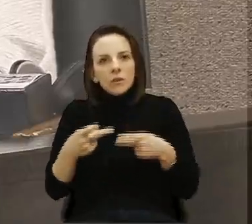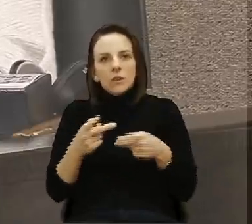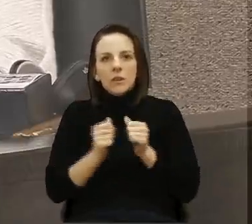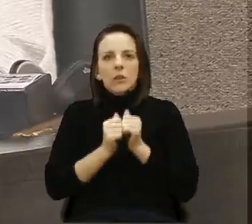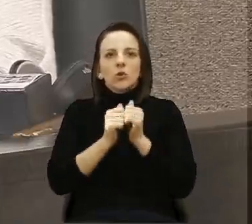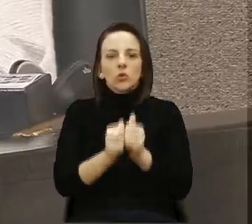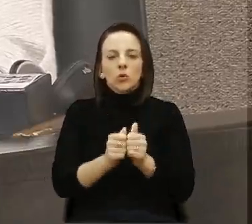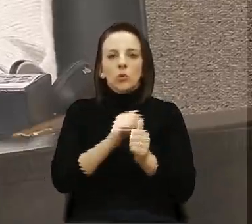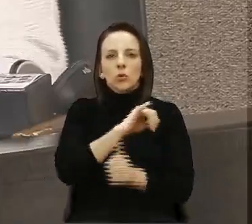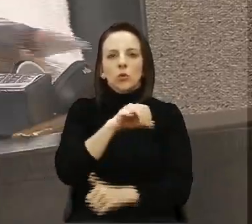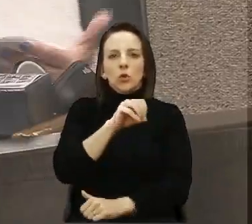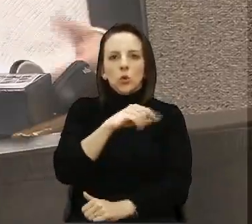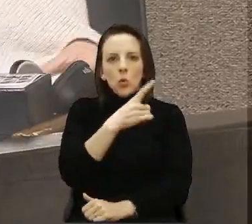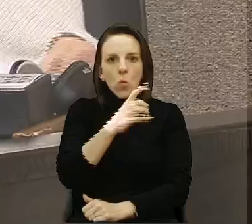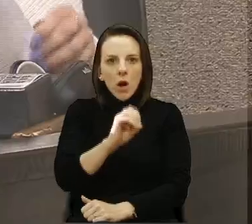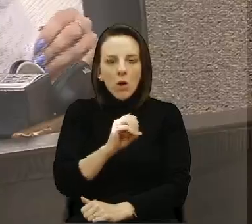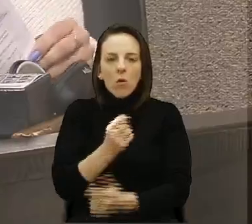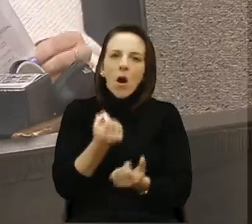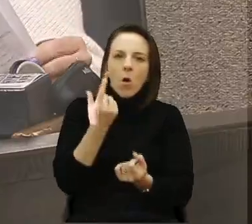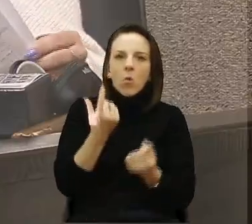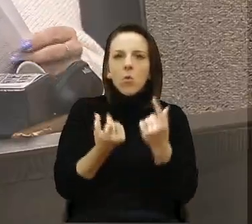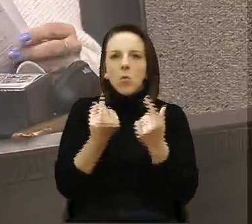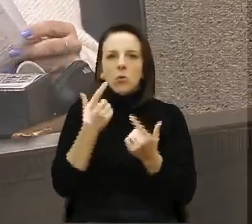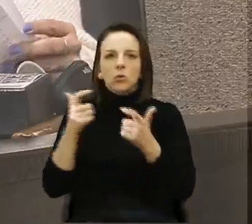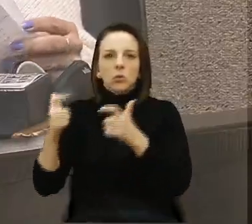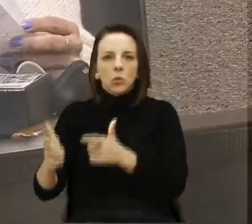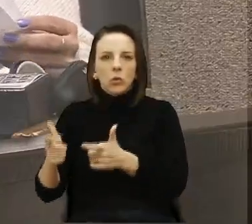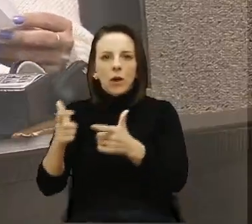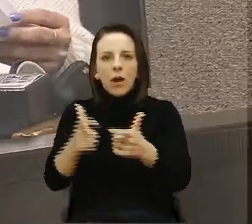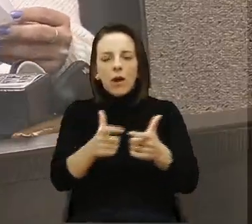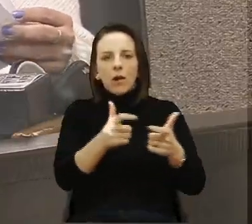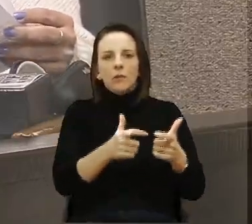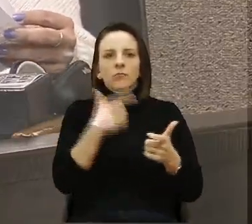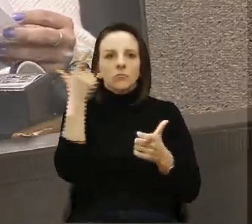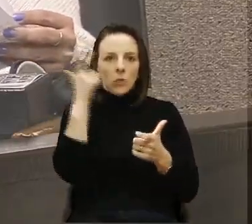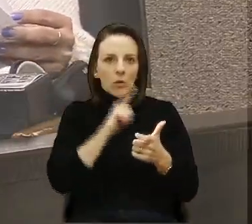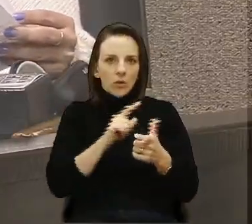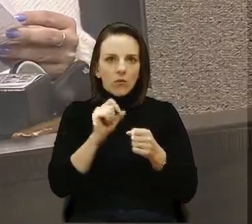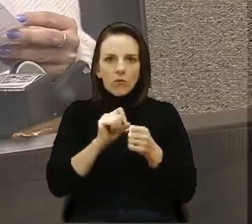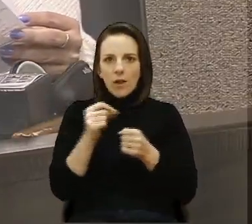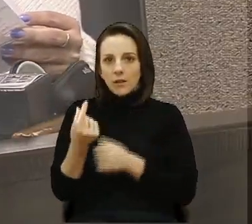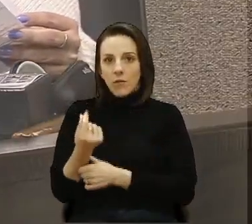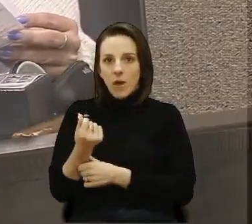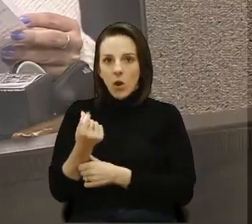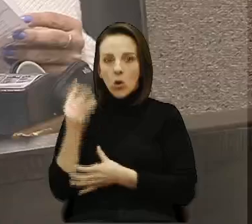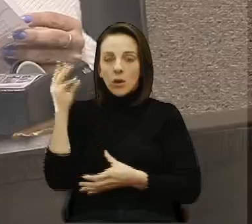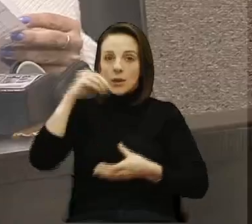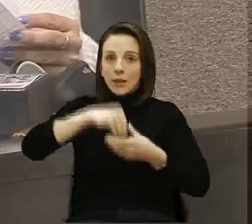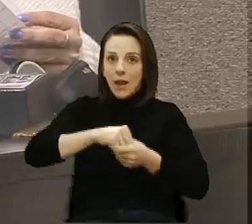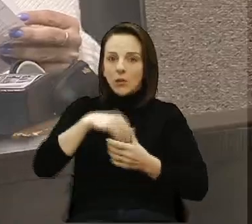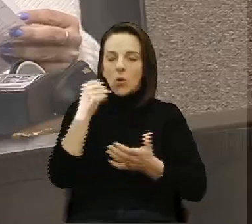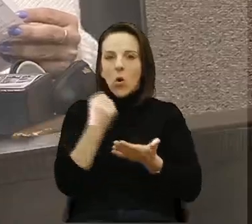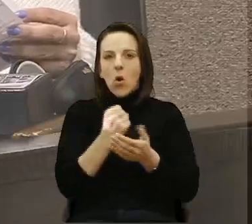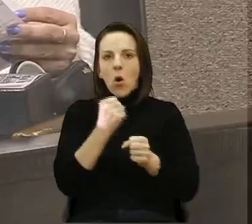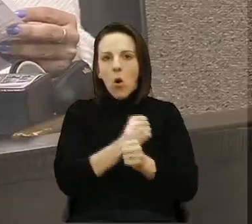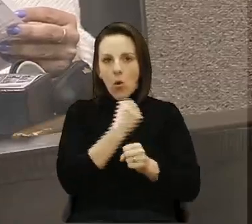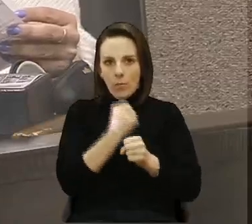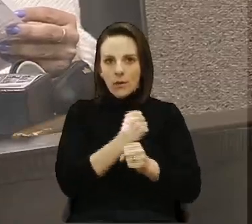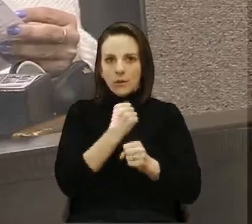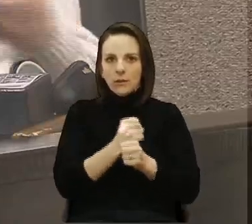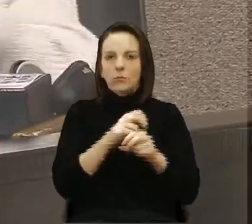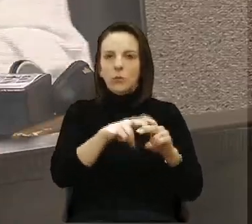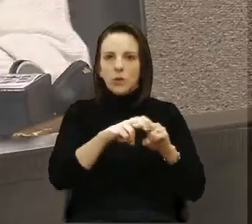pontos, a gente conseguiu fazer, então, a colocação desse valor dentro do pacote de obras. Então, por isso, eu